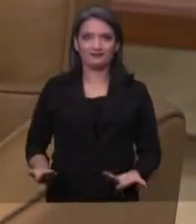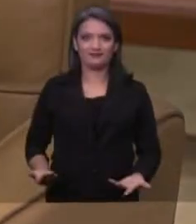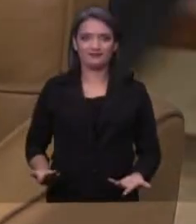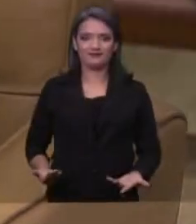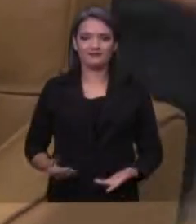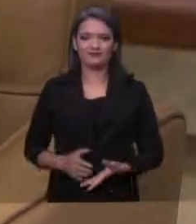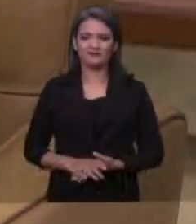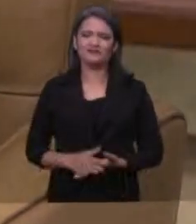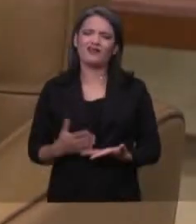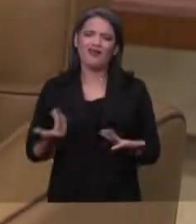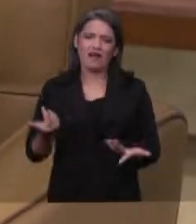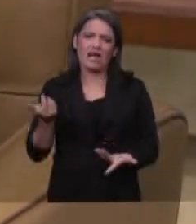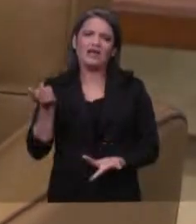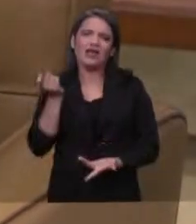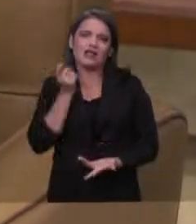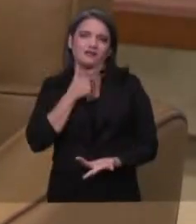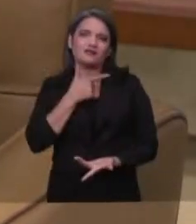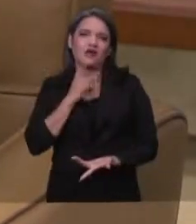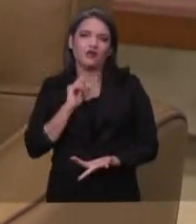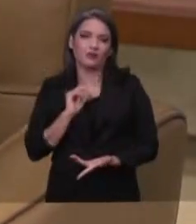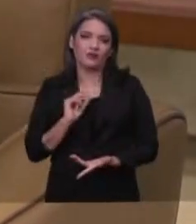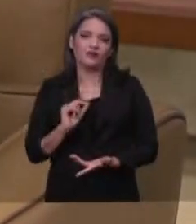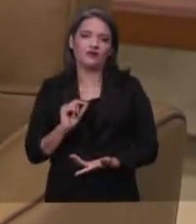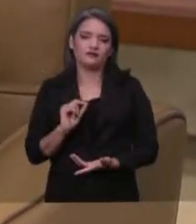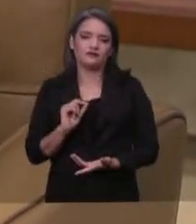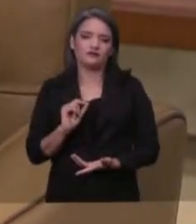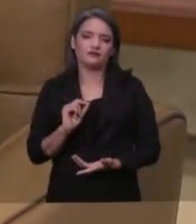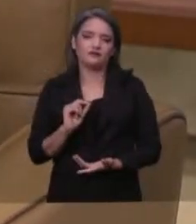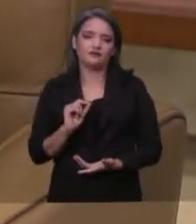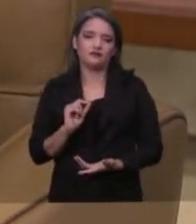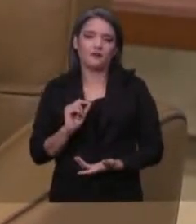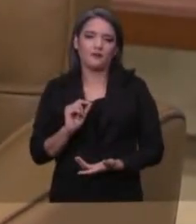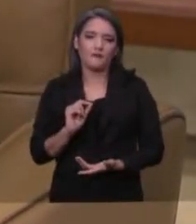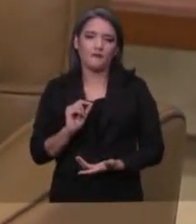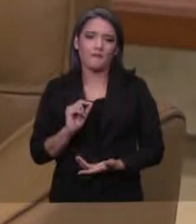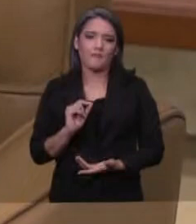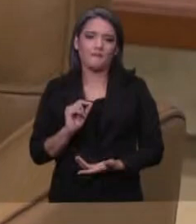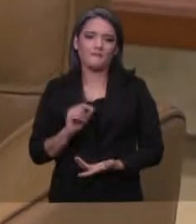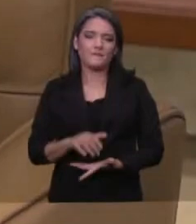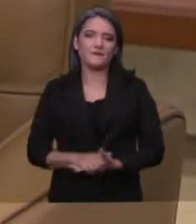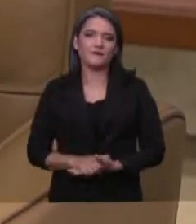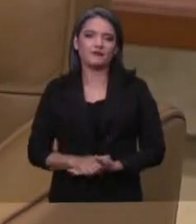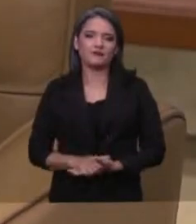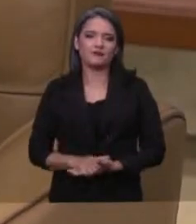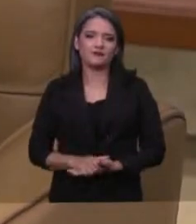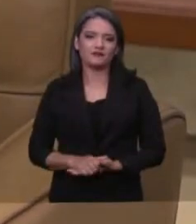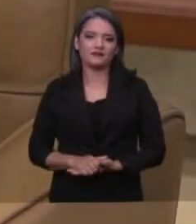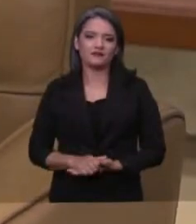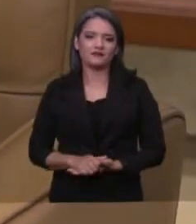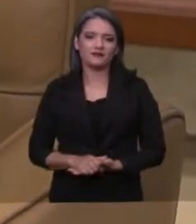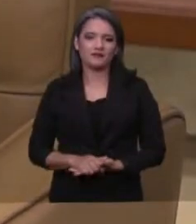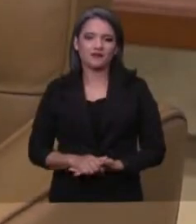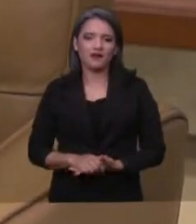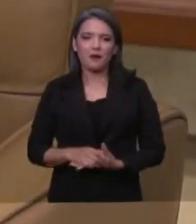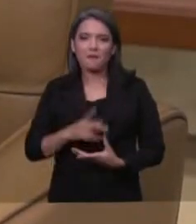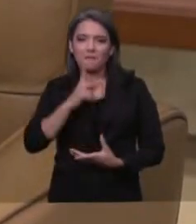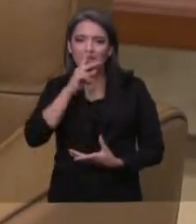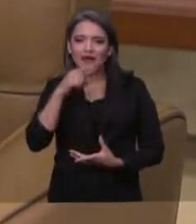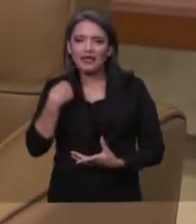Porque é engraçado, não é? A gente vai adotando um tipo de